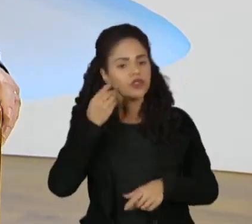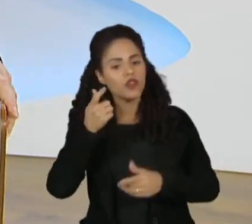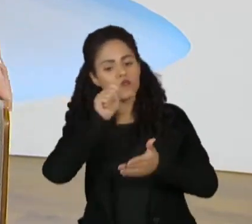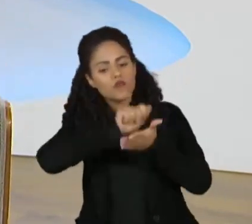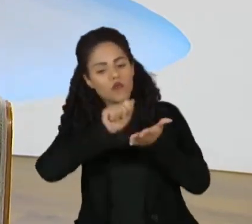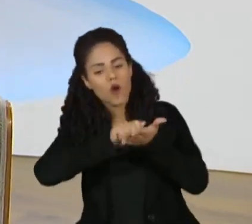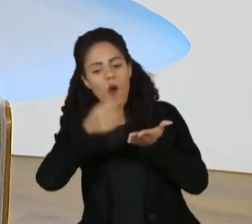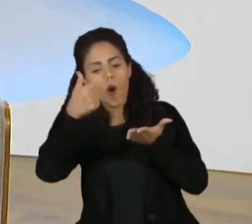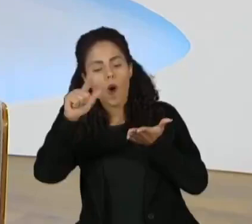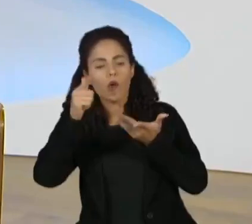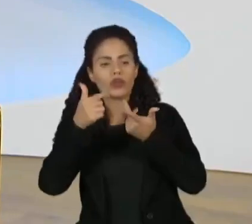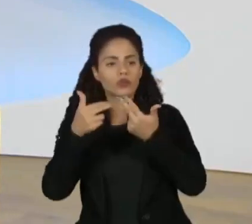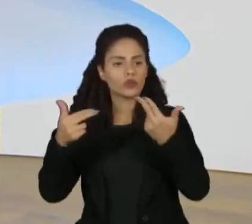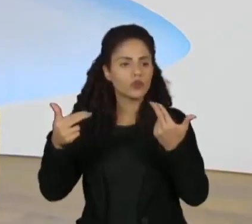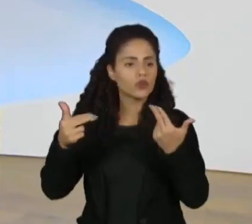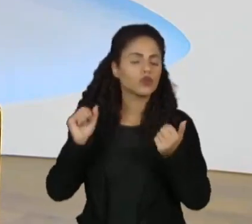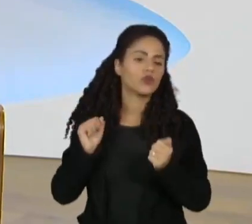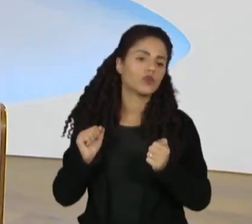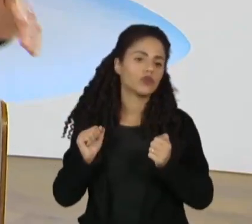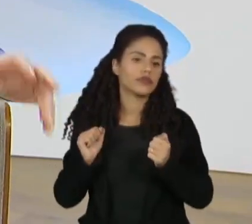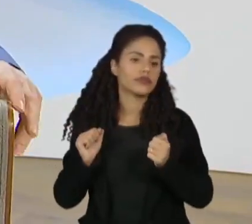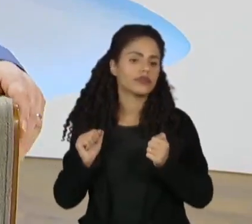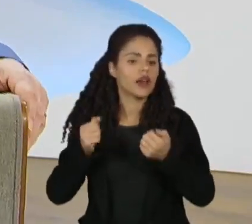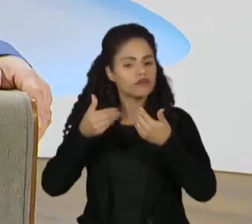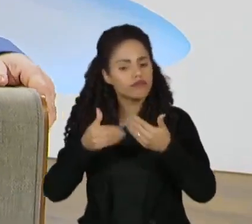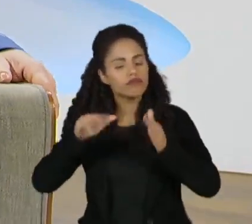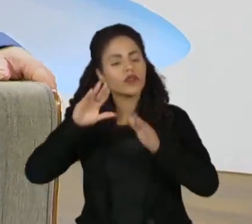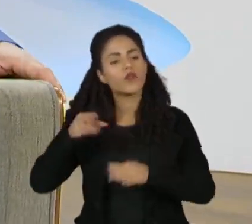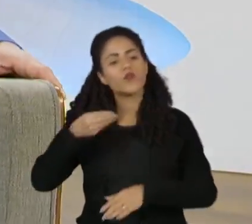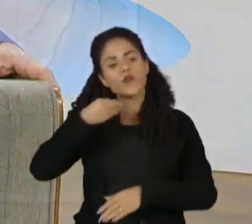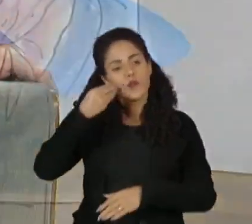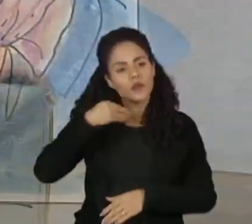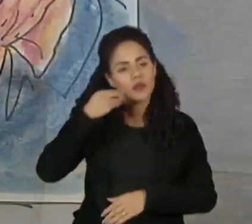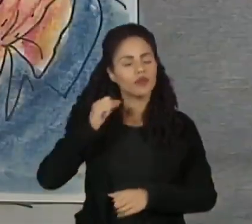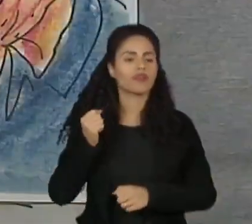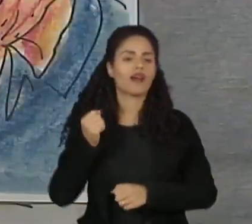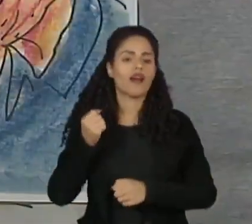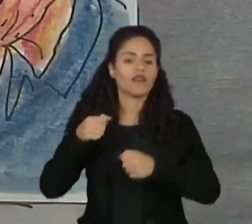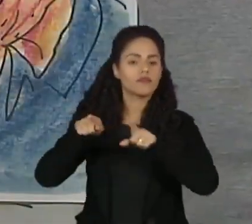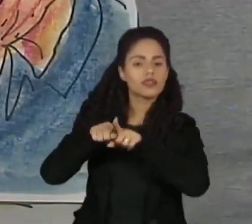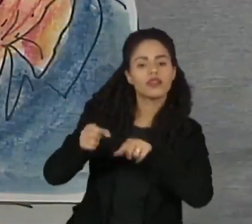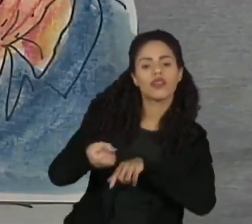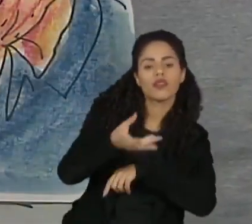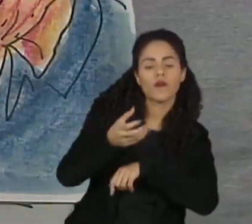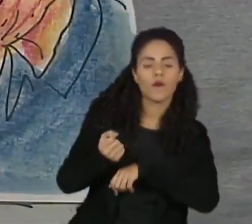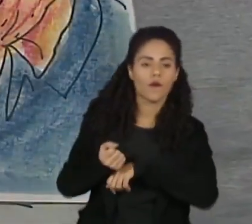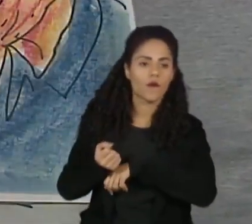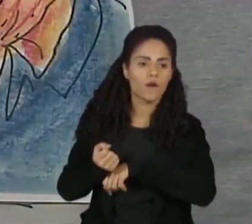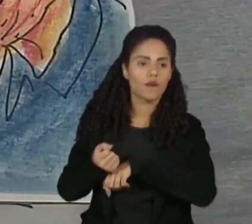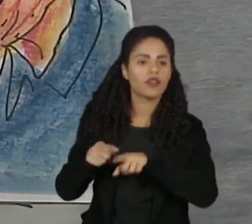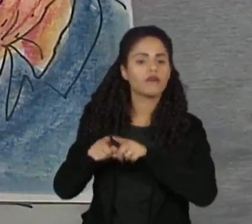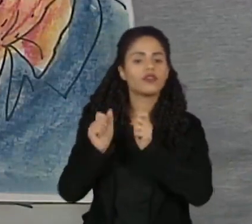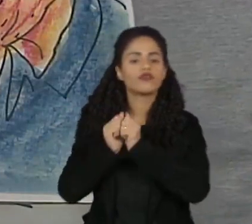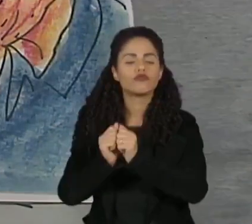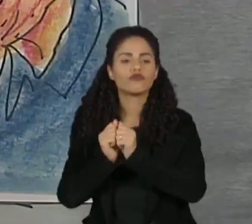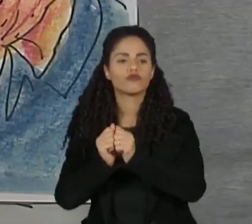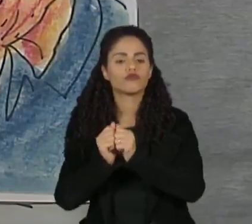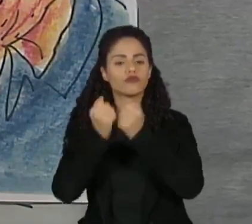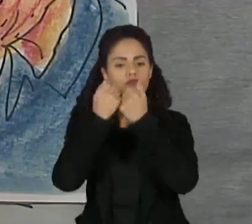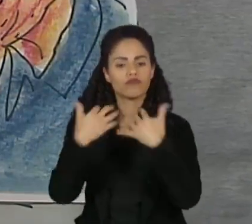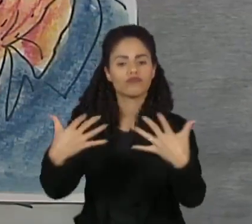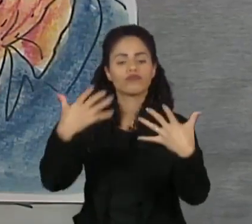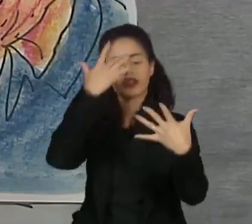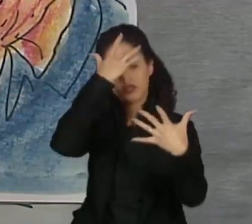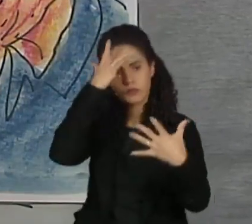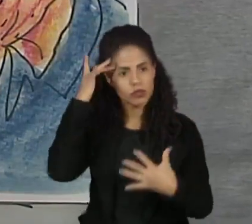coisas eh abrindo novas parcerias e e a coisa do palco né de est com o público na frente